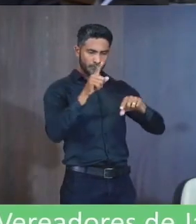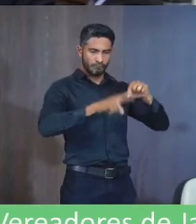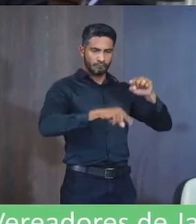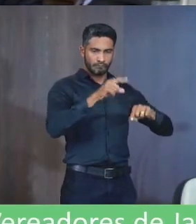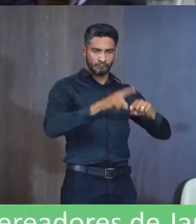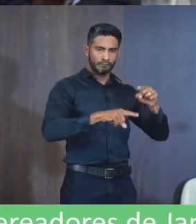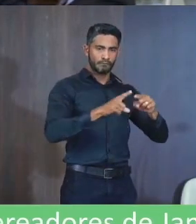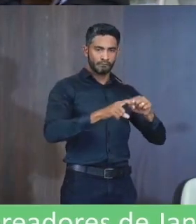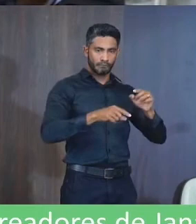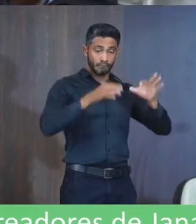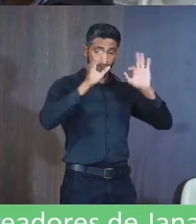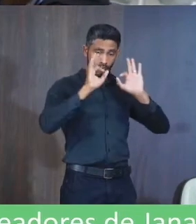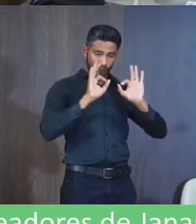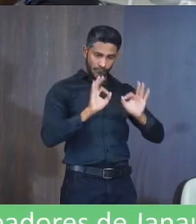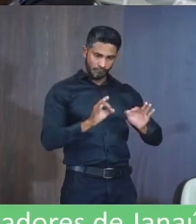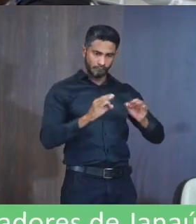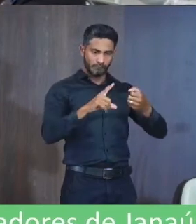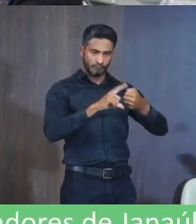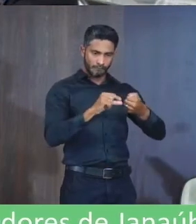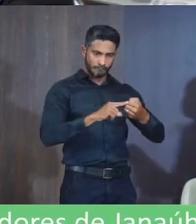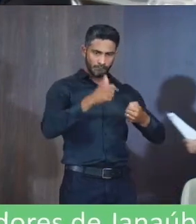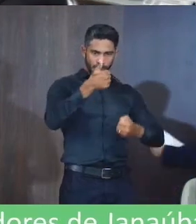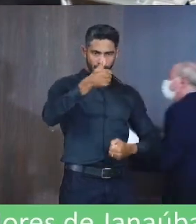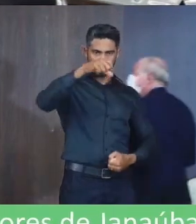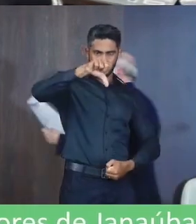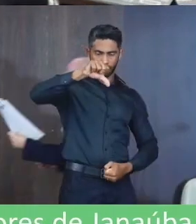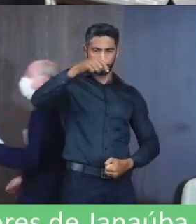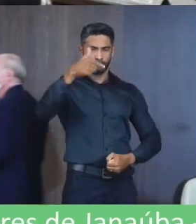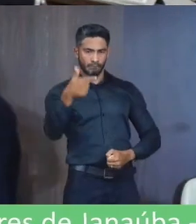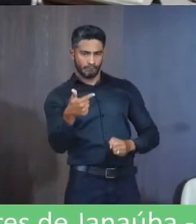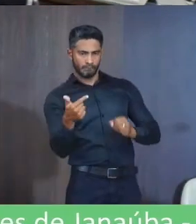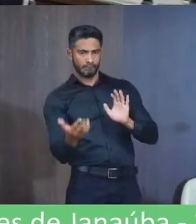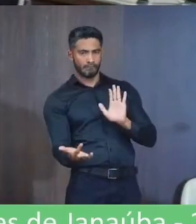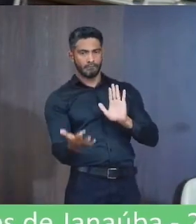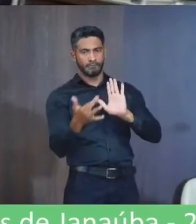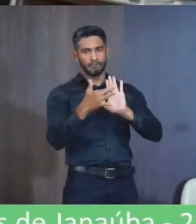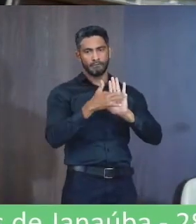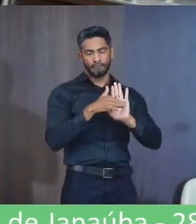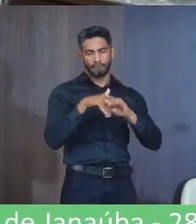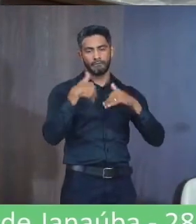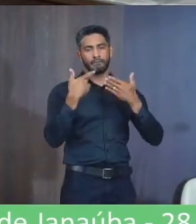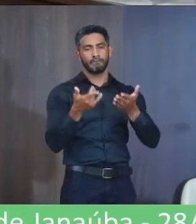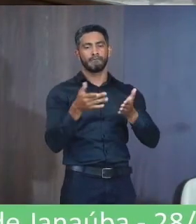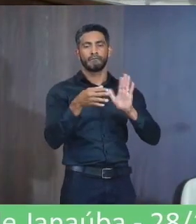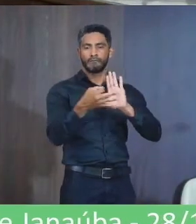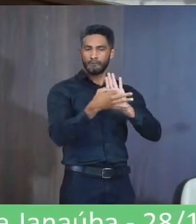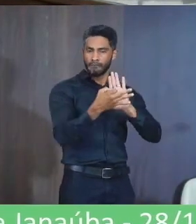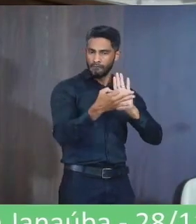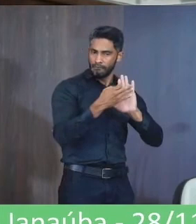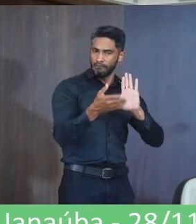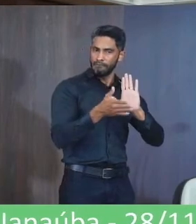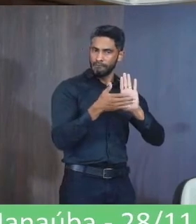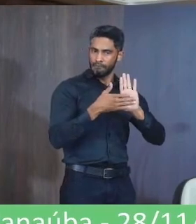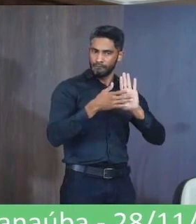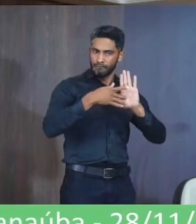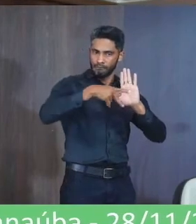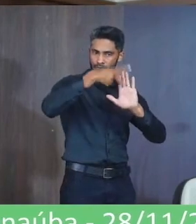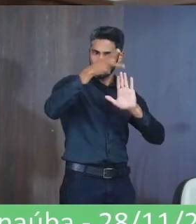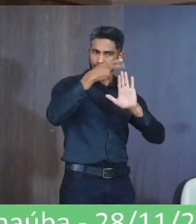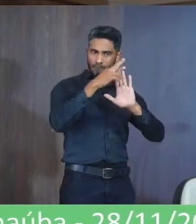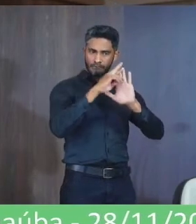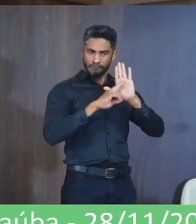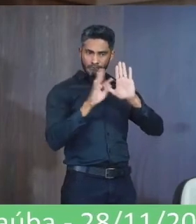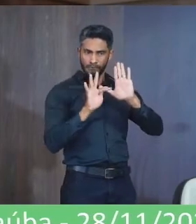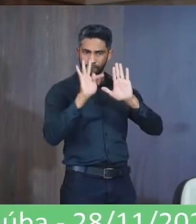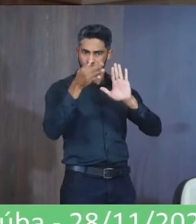matéria A forma adequada Nos termos Do artigo 92 Do regimento interno Nesse passo Opinamos Por se dar Proposição A seguinte